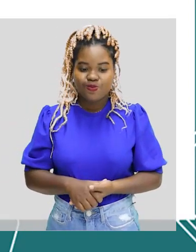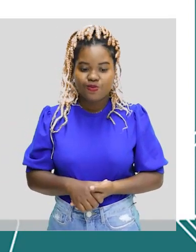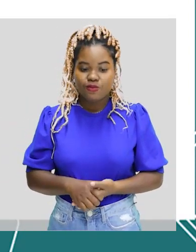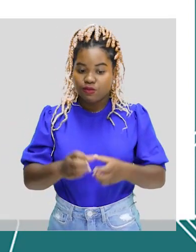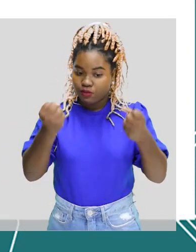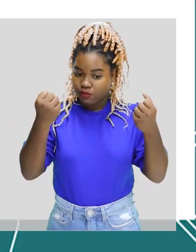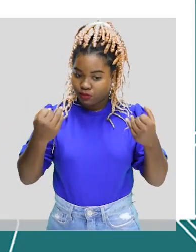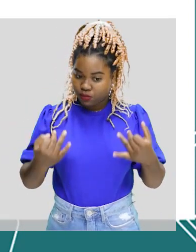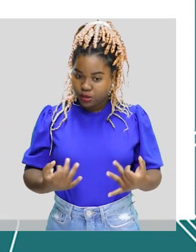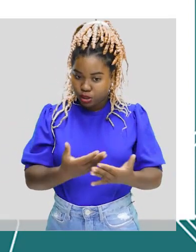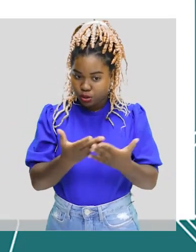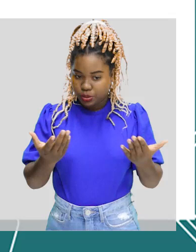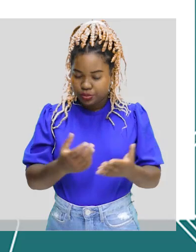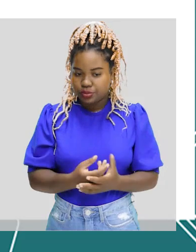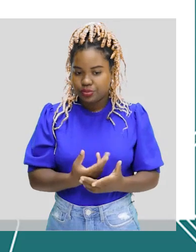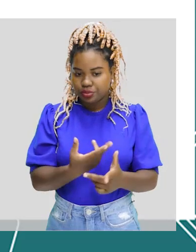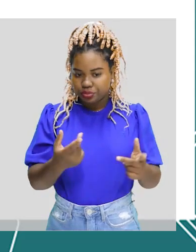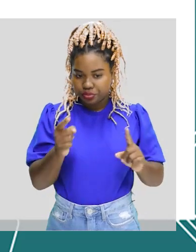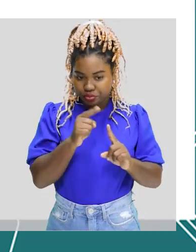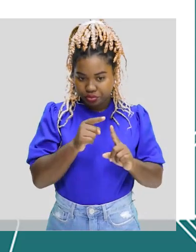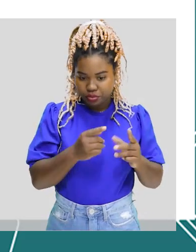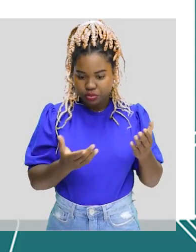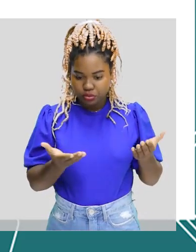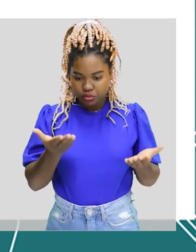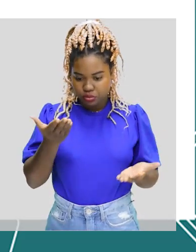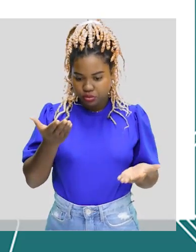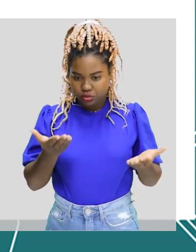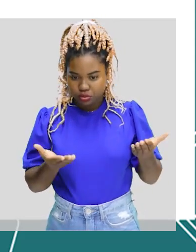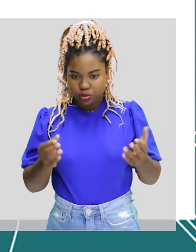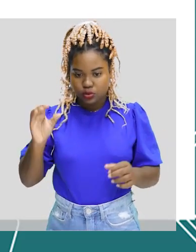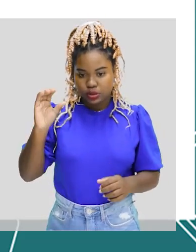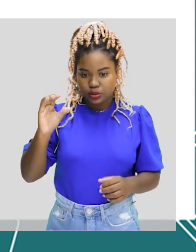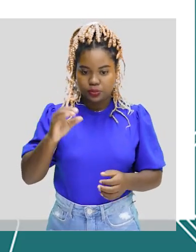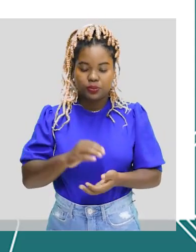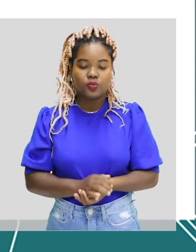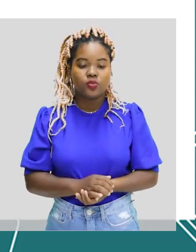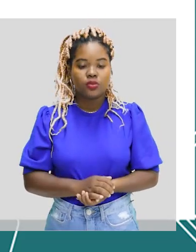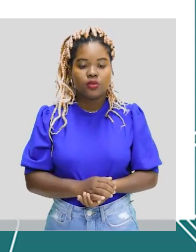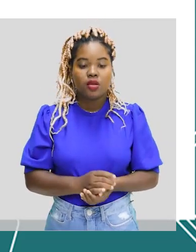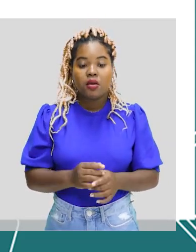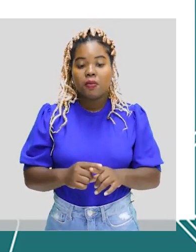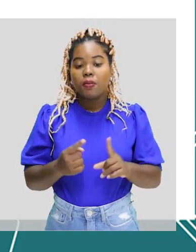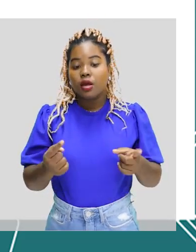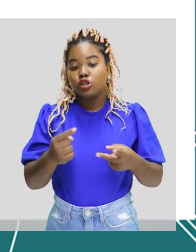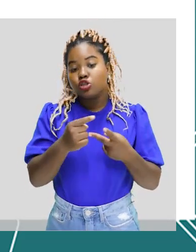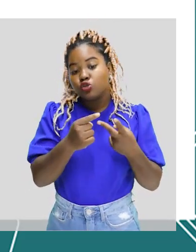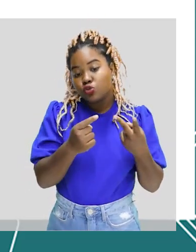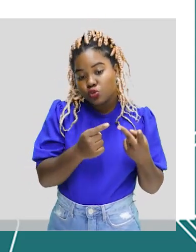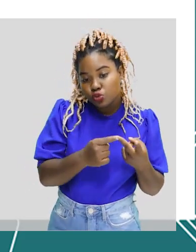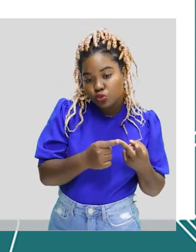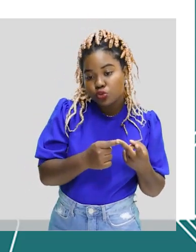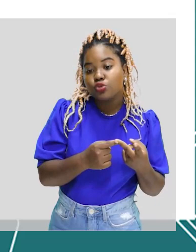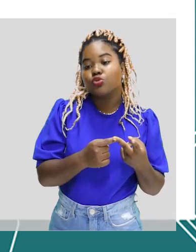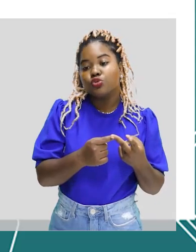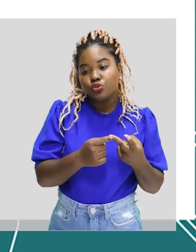temos diversos tipos de concentração. Show de bola? Diversos tipos. Só que duas, elas são muito utilizadas